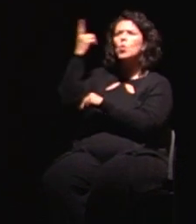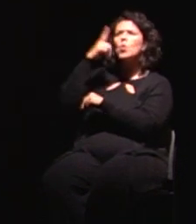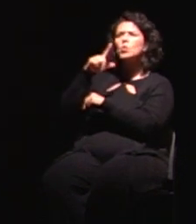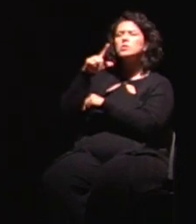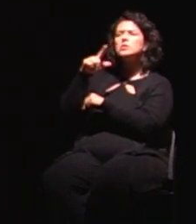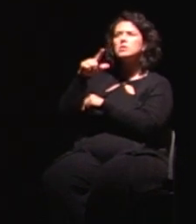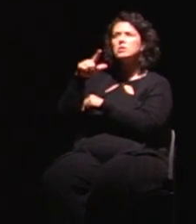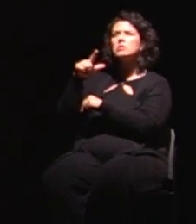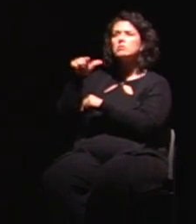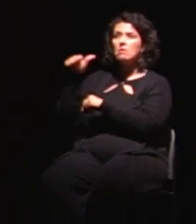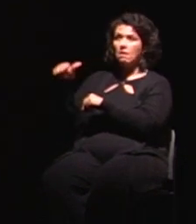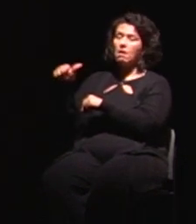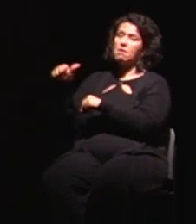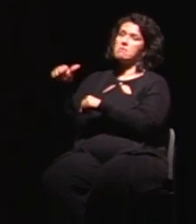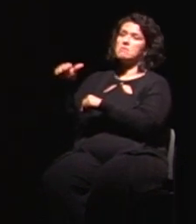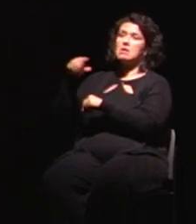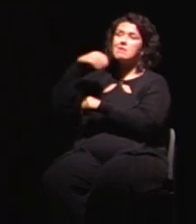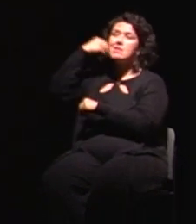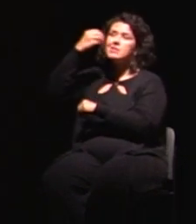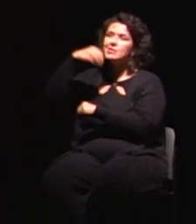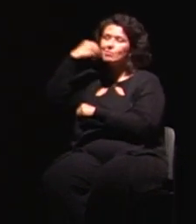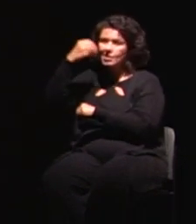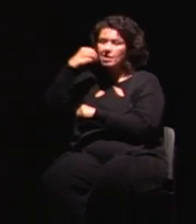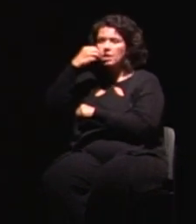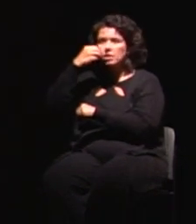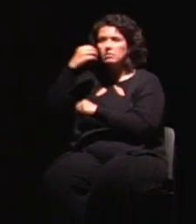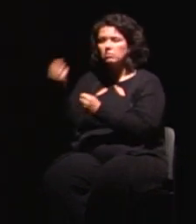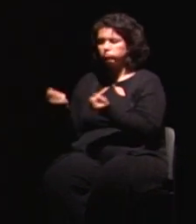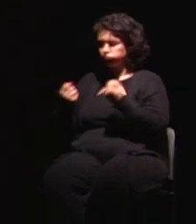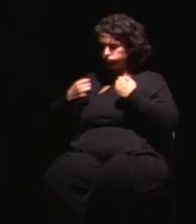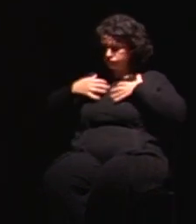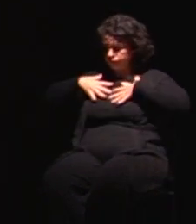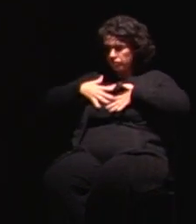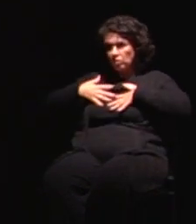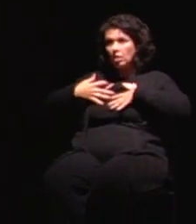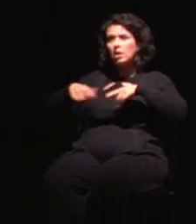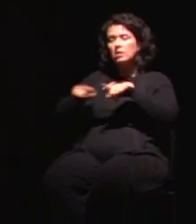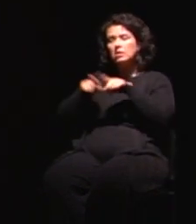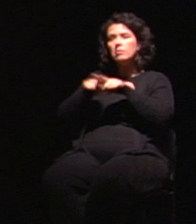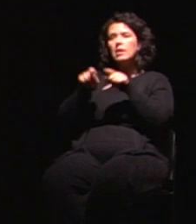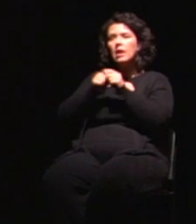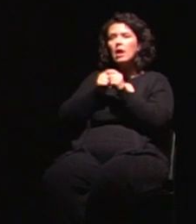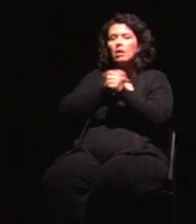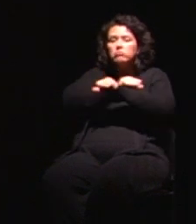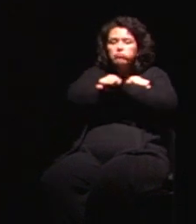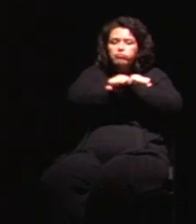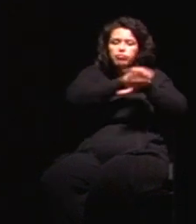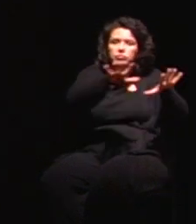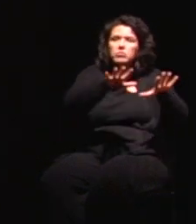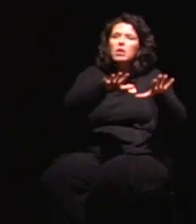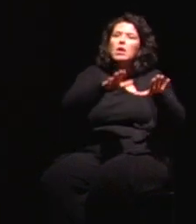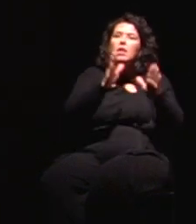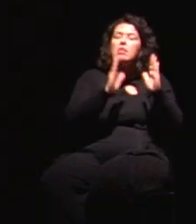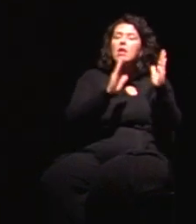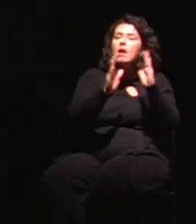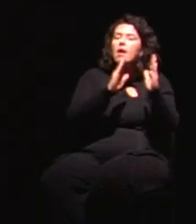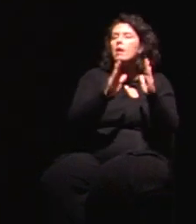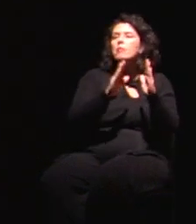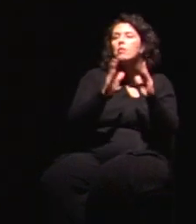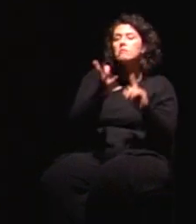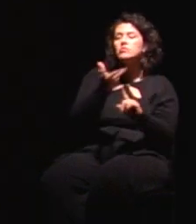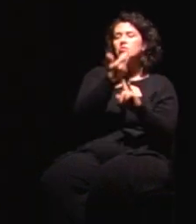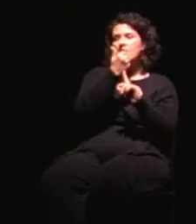entre nós numa editoria de artes do jornal Estado de São Paulo nesse período. Mas